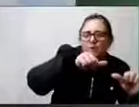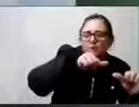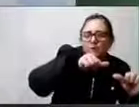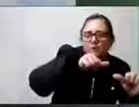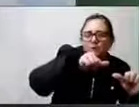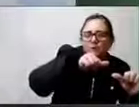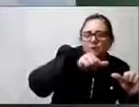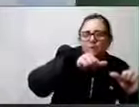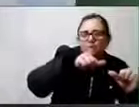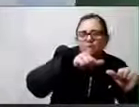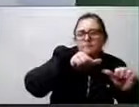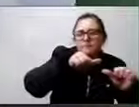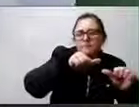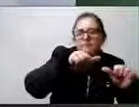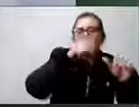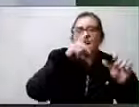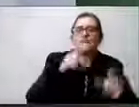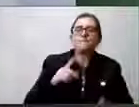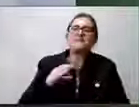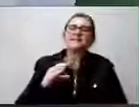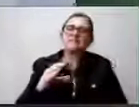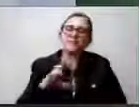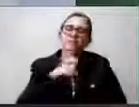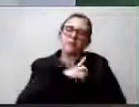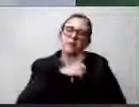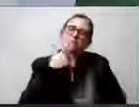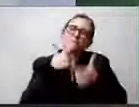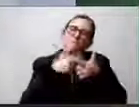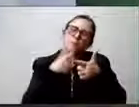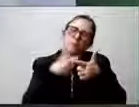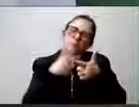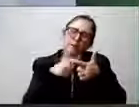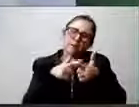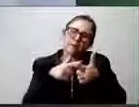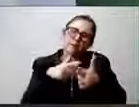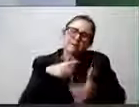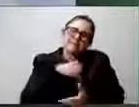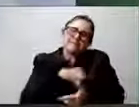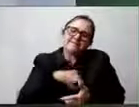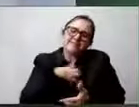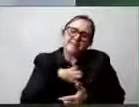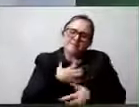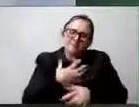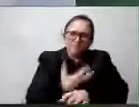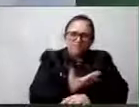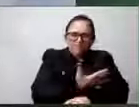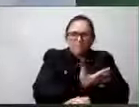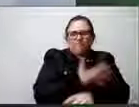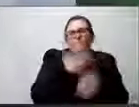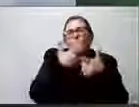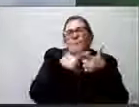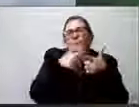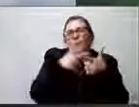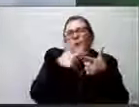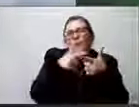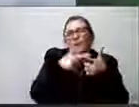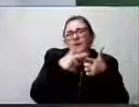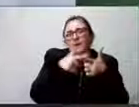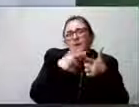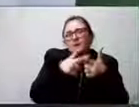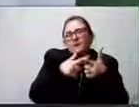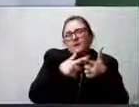ascendente. Se o paciente tiver um caso de sensibilização central, onde a gênese do problema significa que ele tem uma alteração